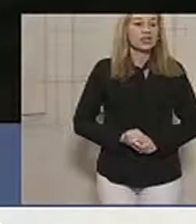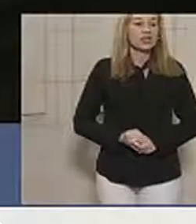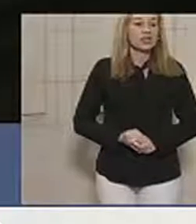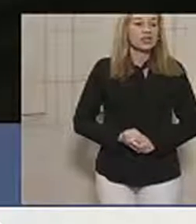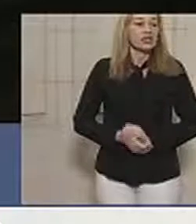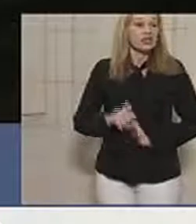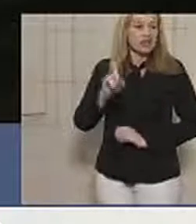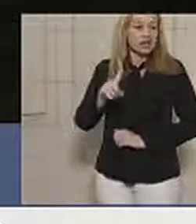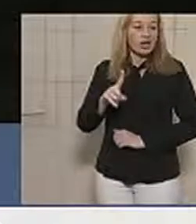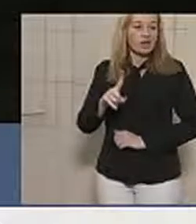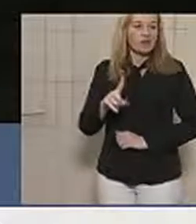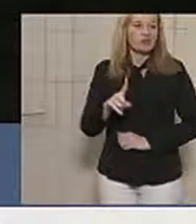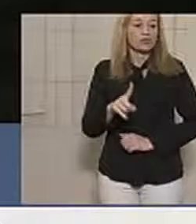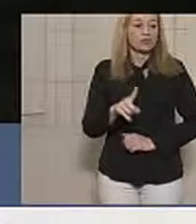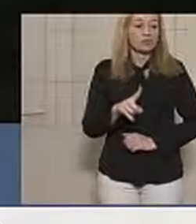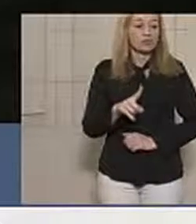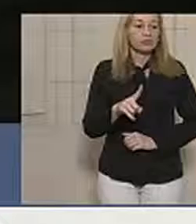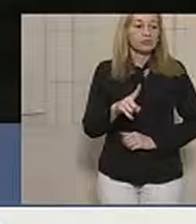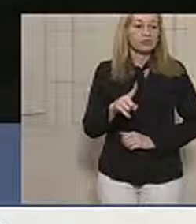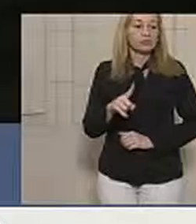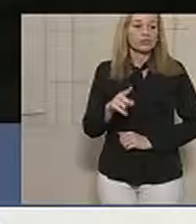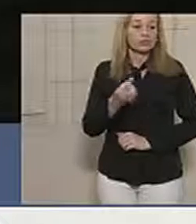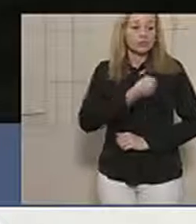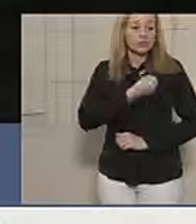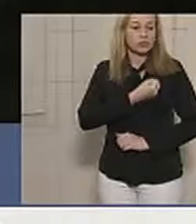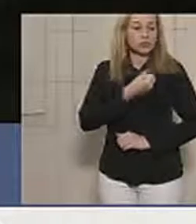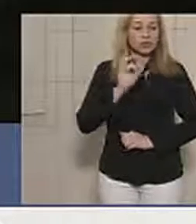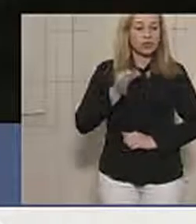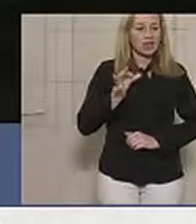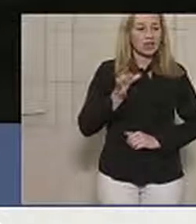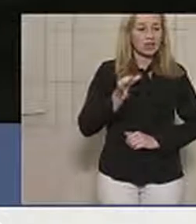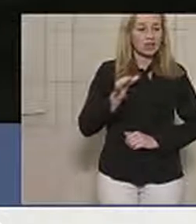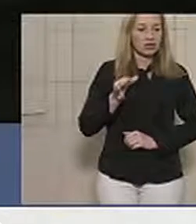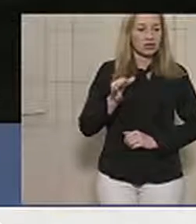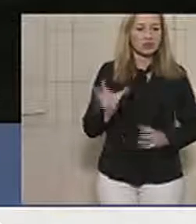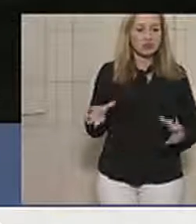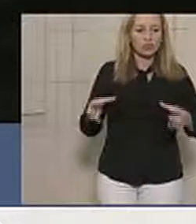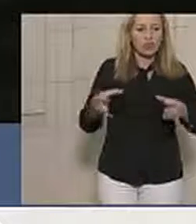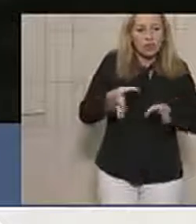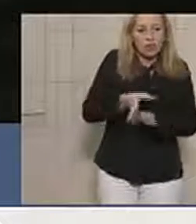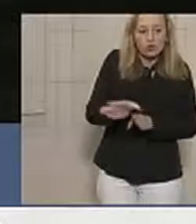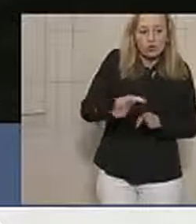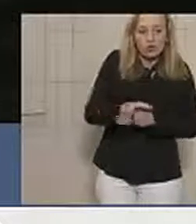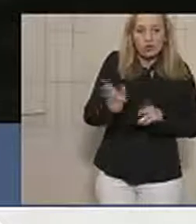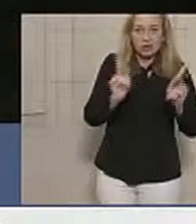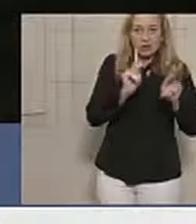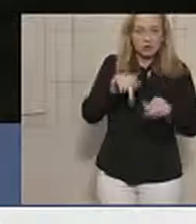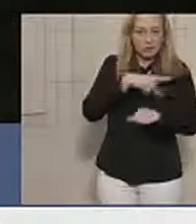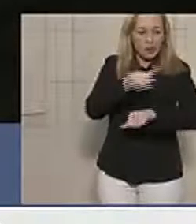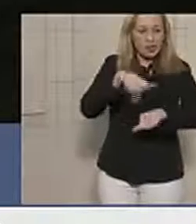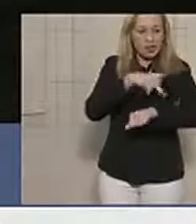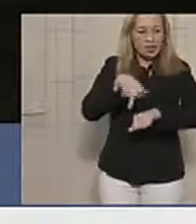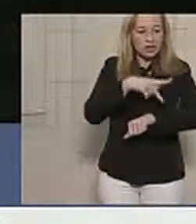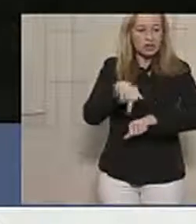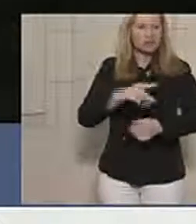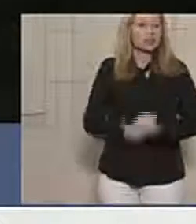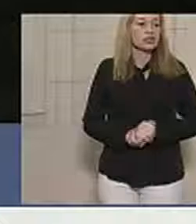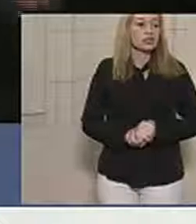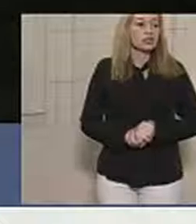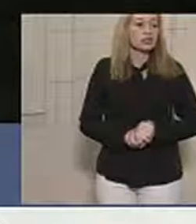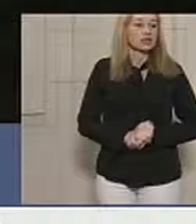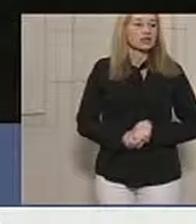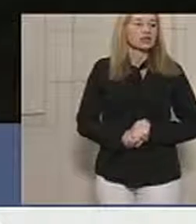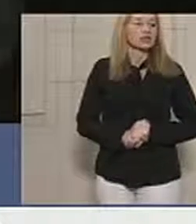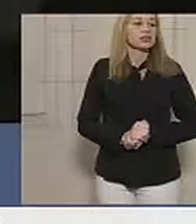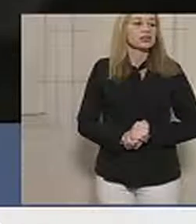essa decisão unânime tomada pelo Conselho de Paris, que corresponde à Câmara